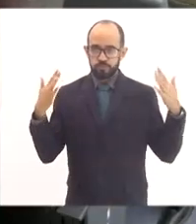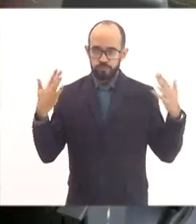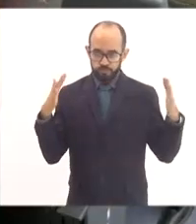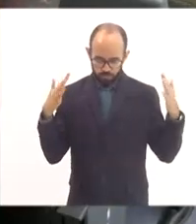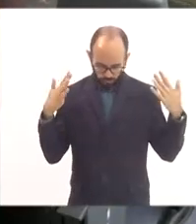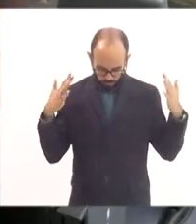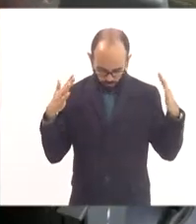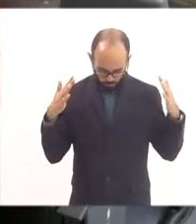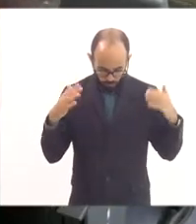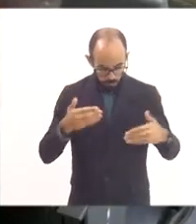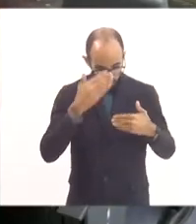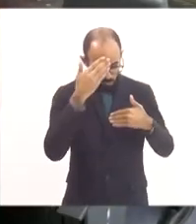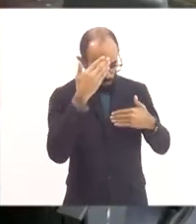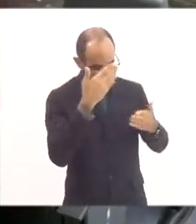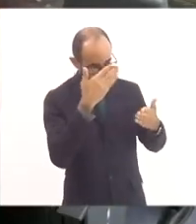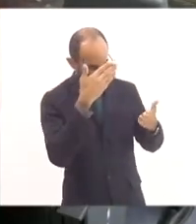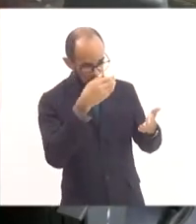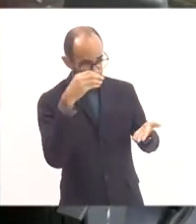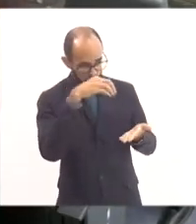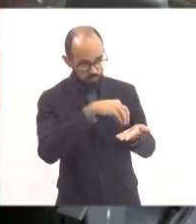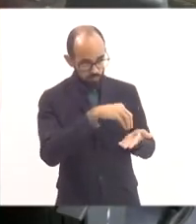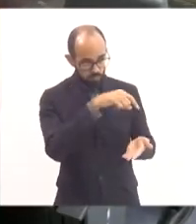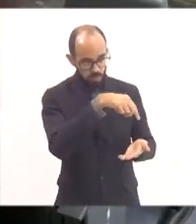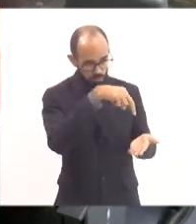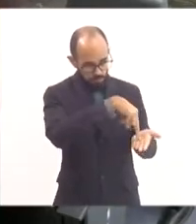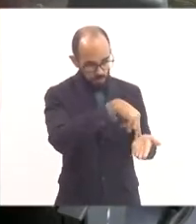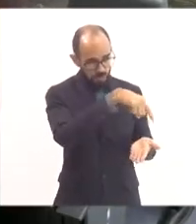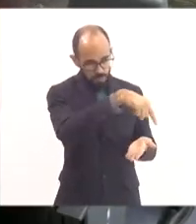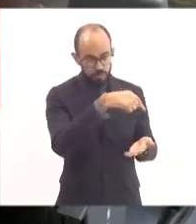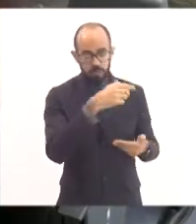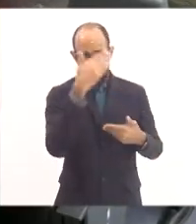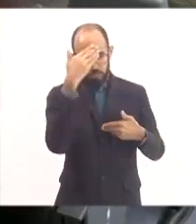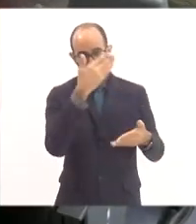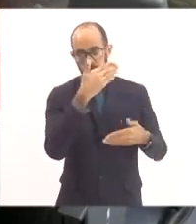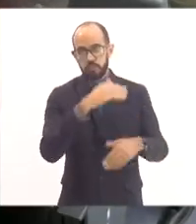Obrigado pela presença, tem sempre presente com a gente. Obrigado pela confiança.